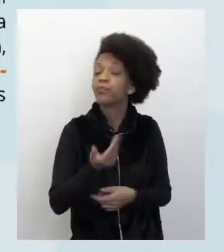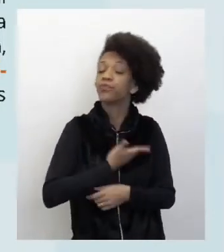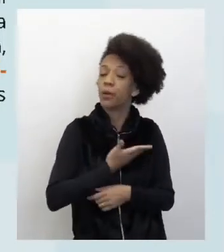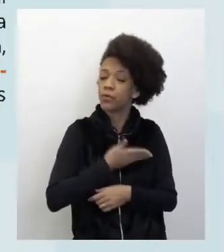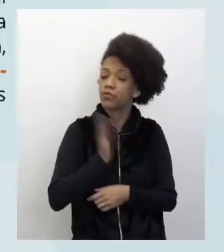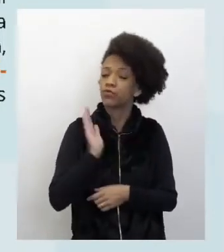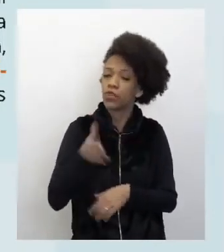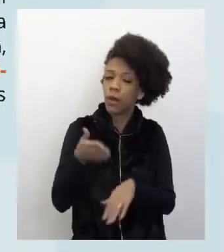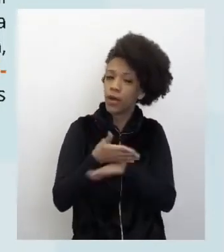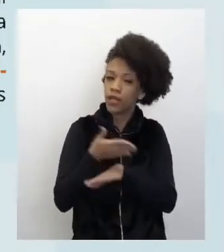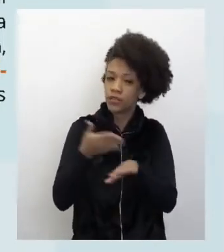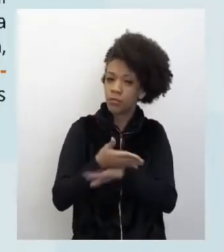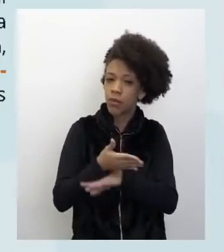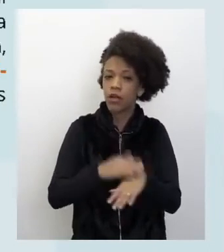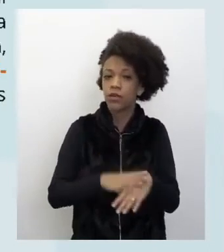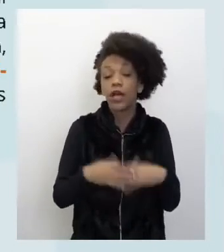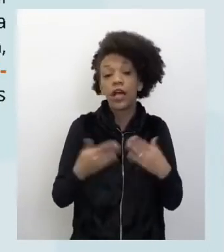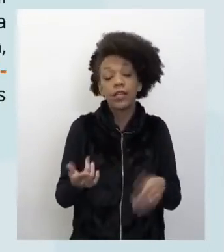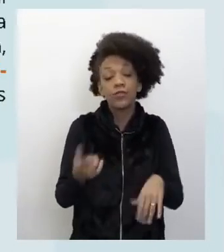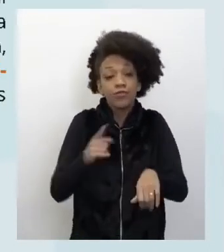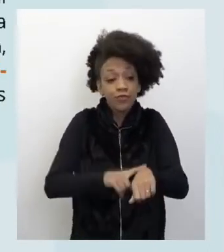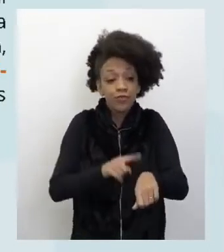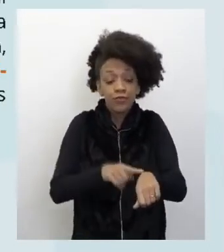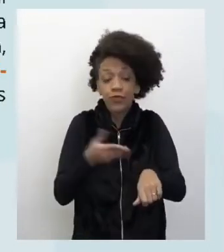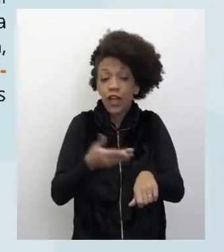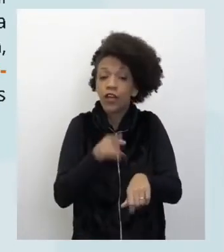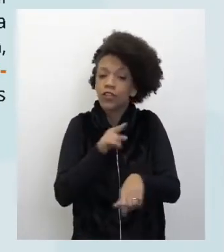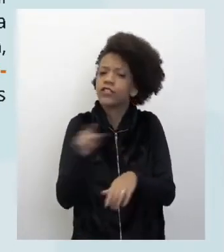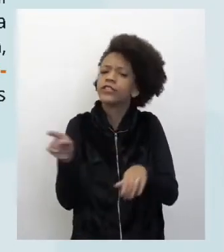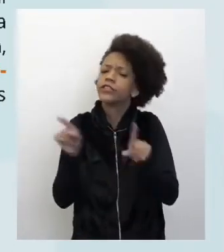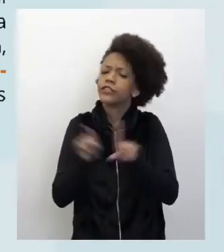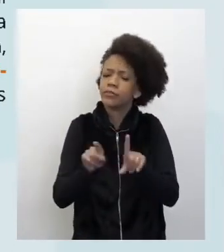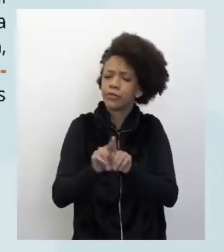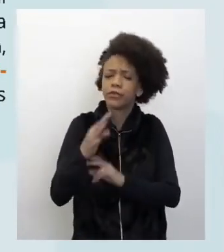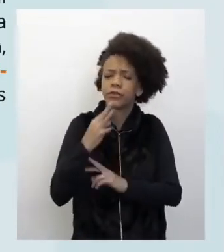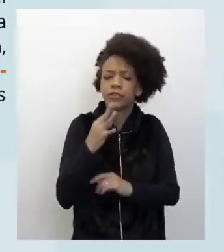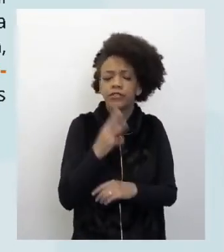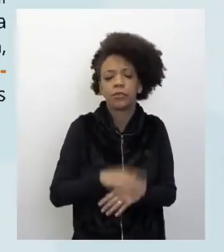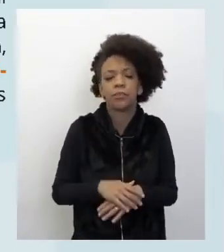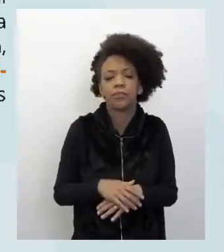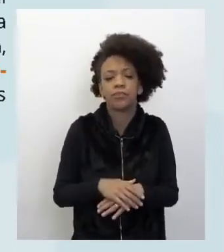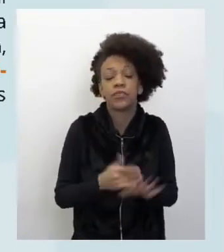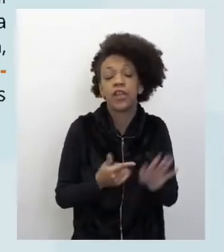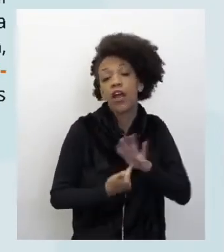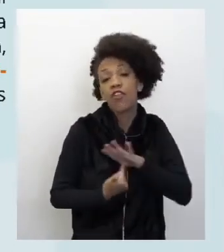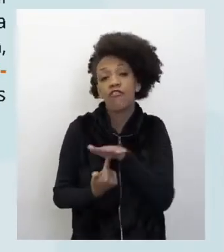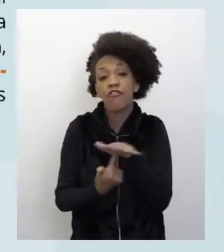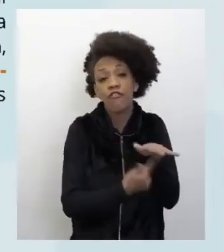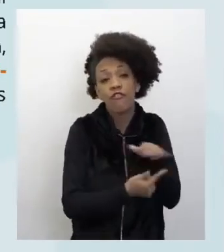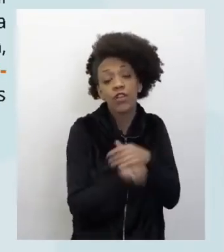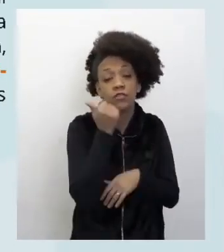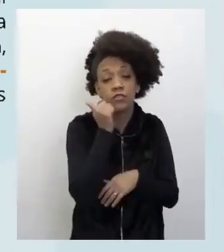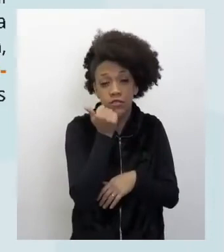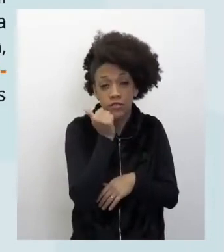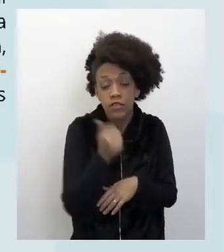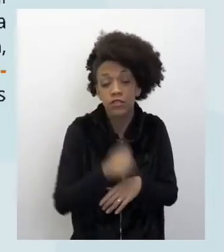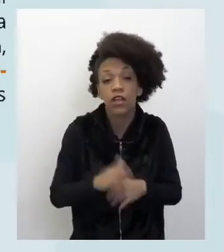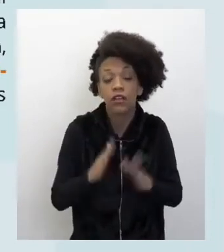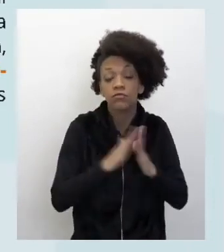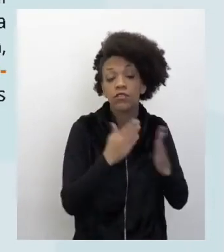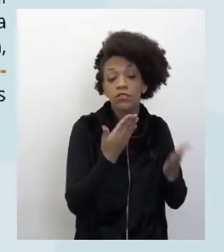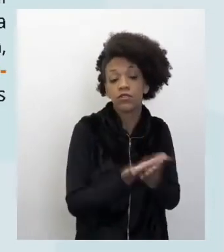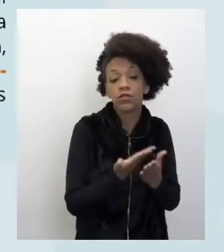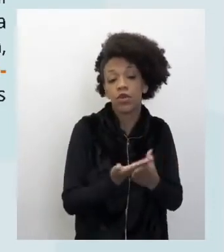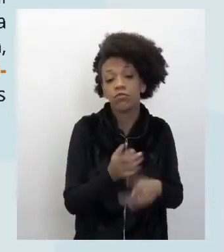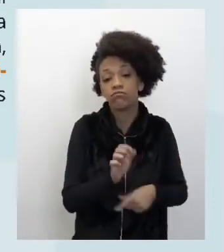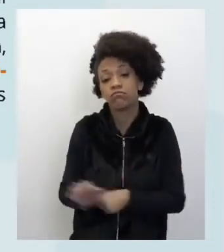já participaram e chegou o momento de você também conhecer. A gente está falando da Feira de Ciências das Escolas